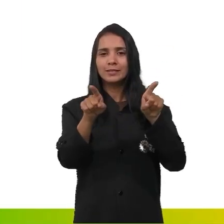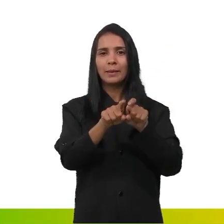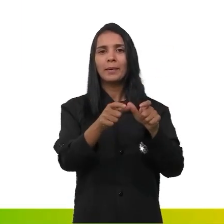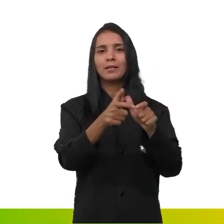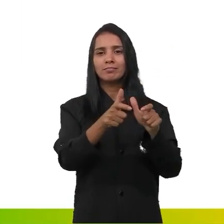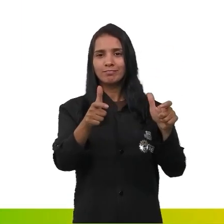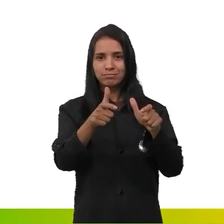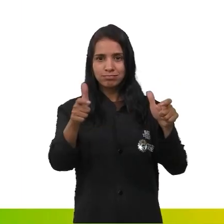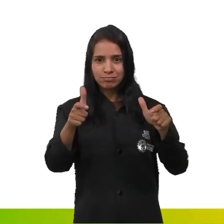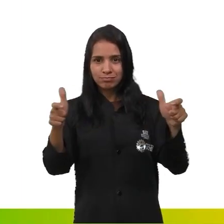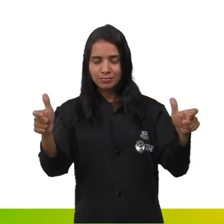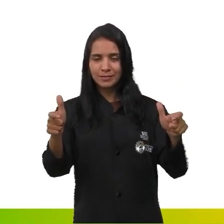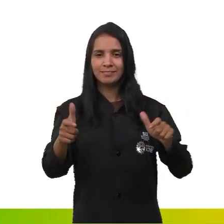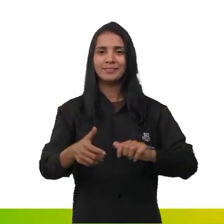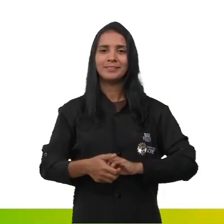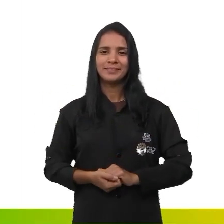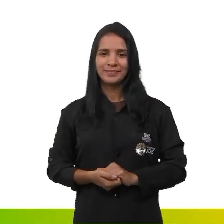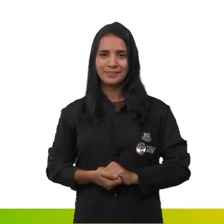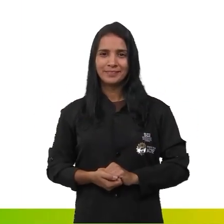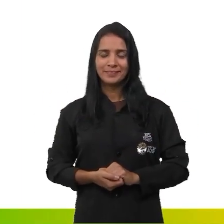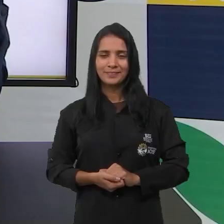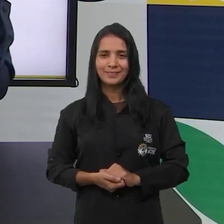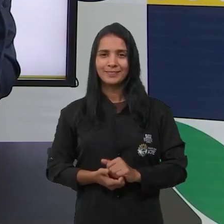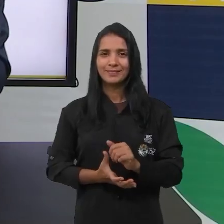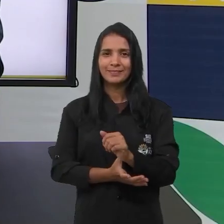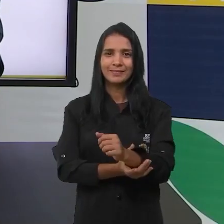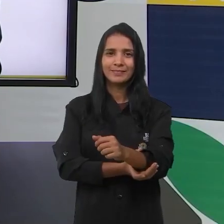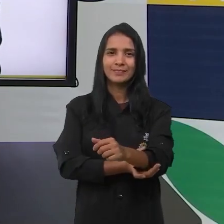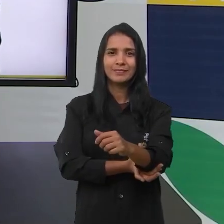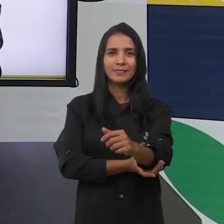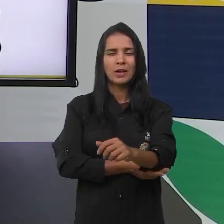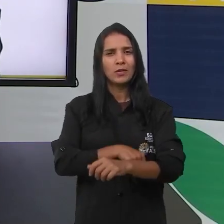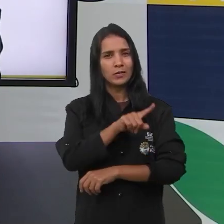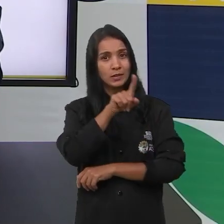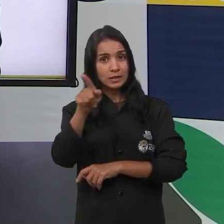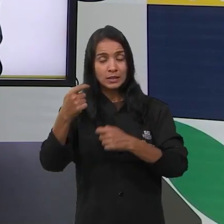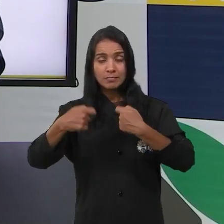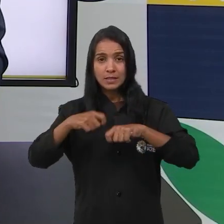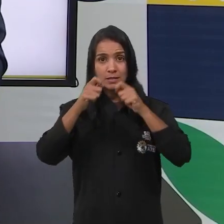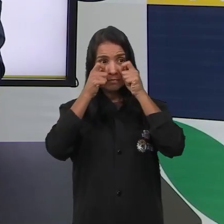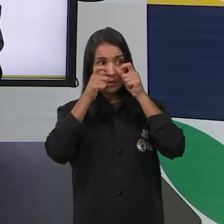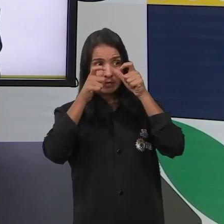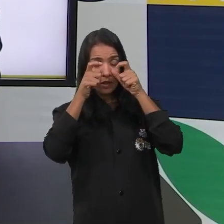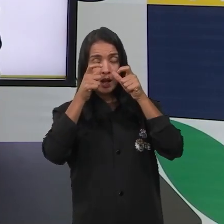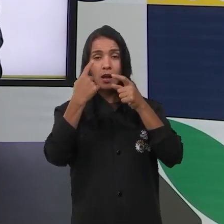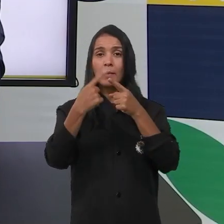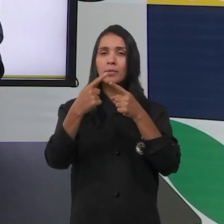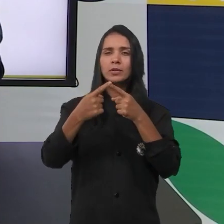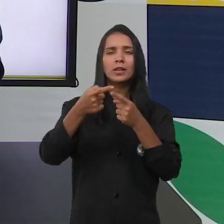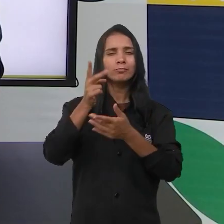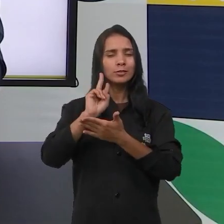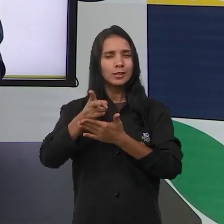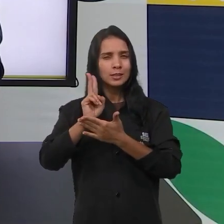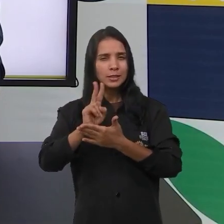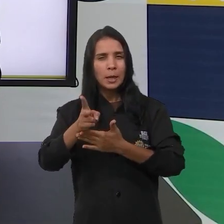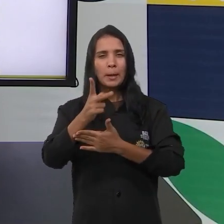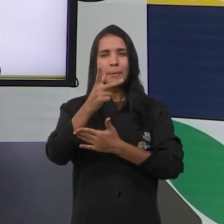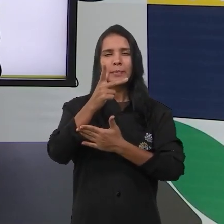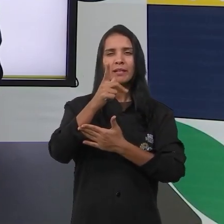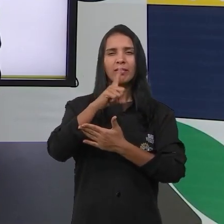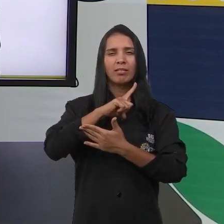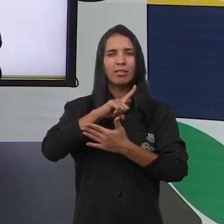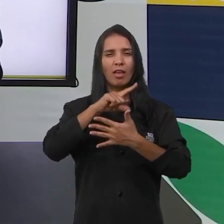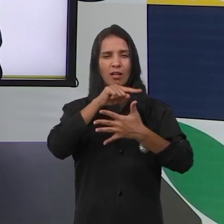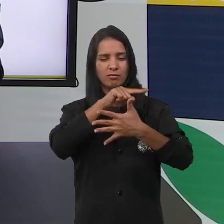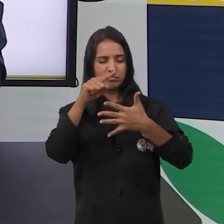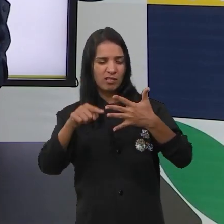matam a nossa questão. Prestem bem atenção nas alternativas sempre, gente, porque uma ou duas sempre são muito absurdas. Eu sempre falo